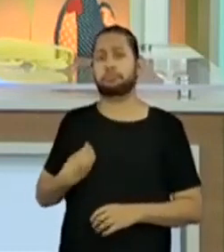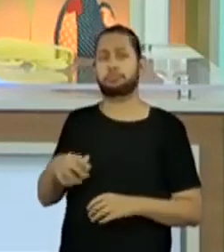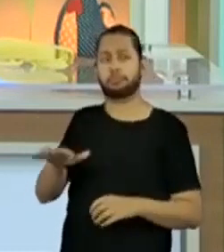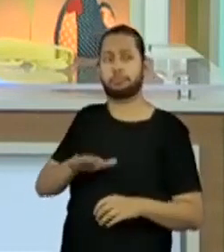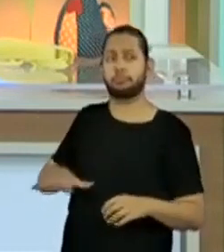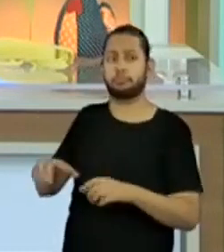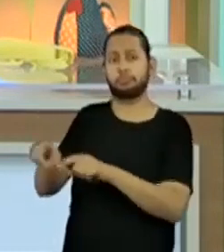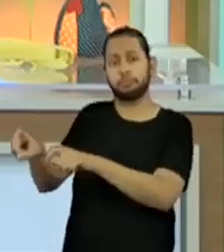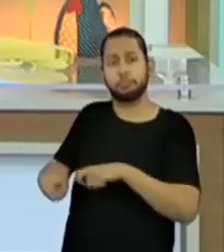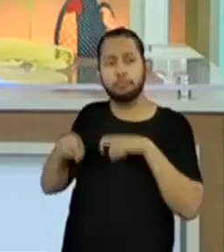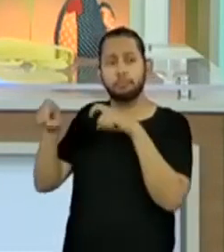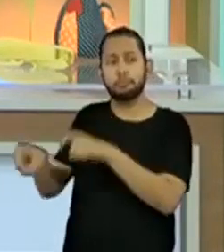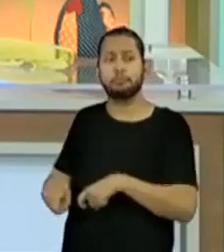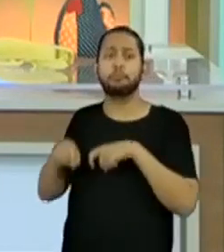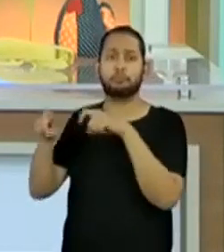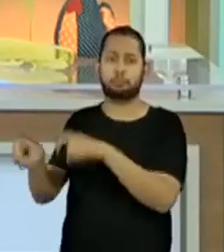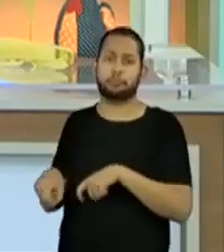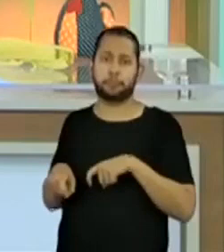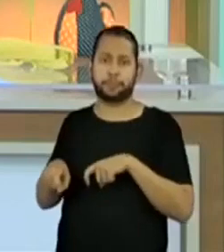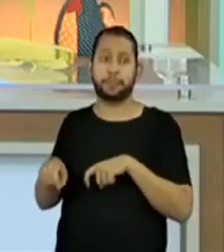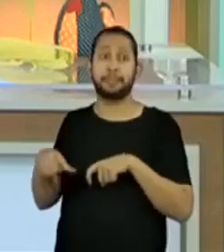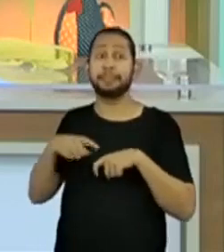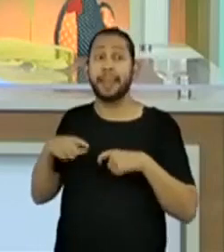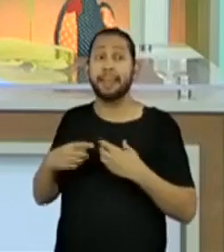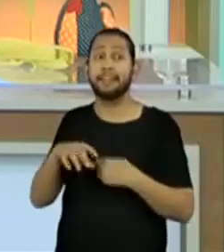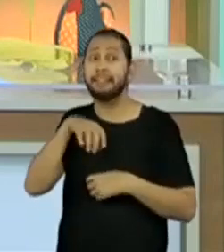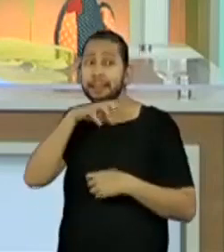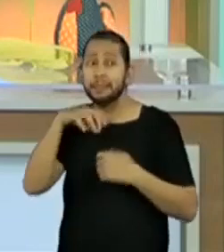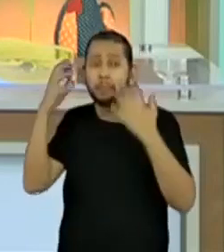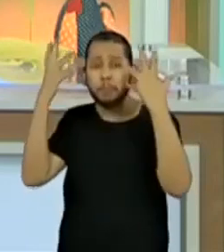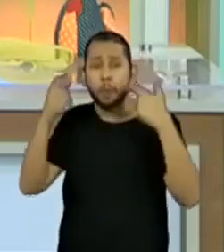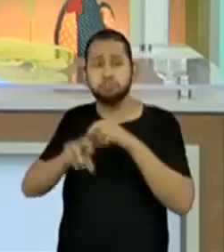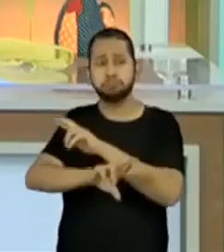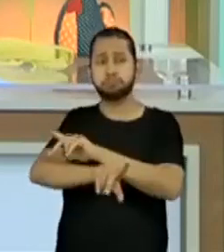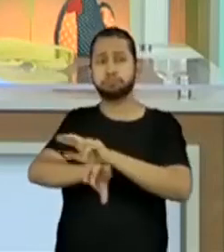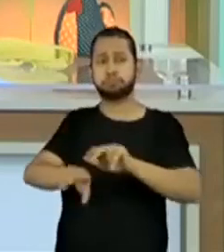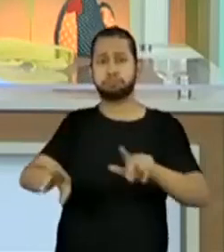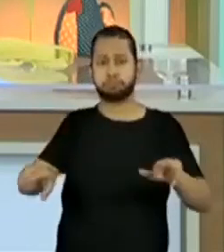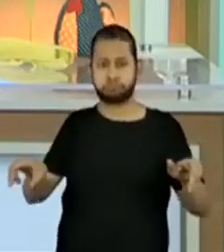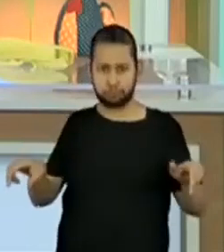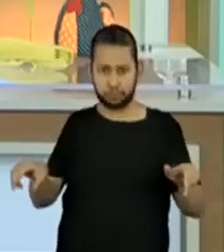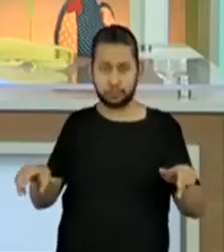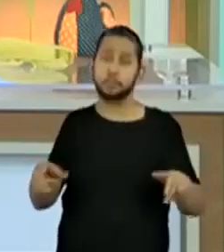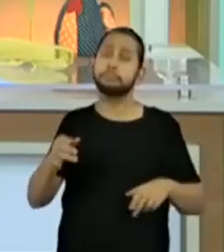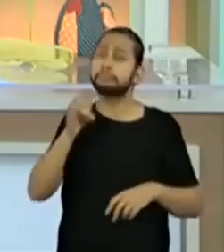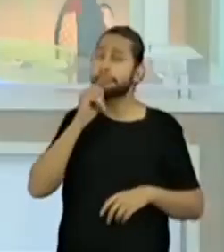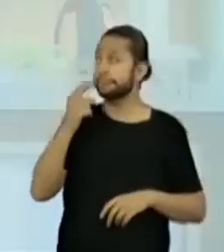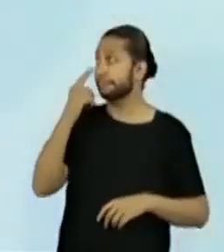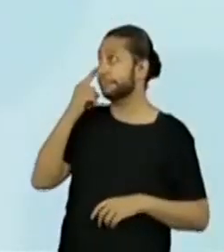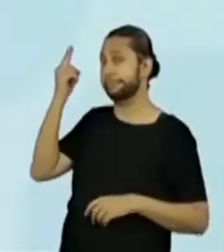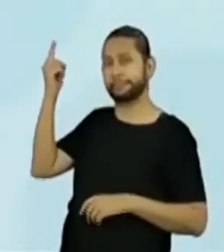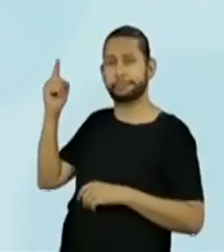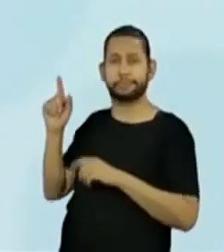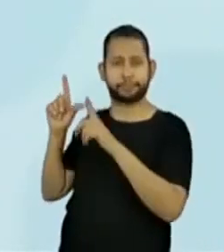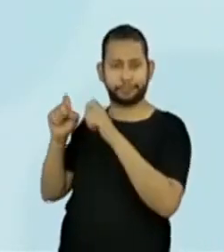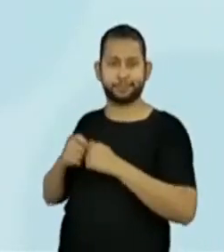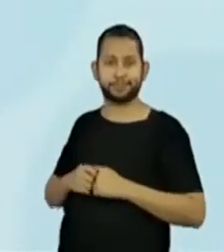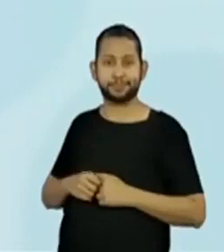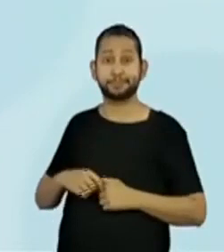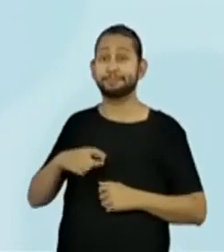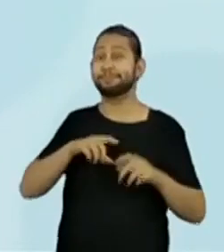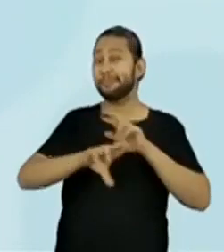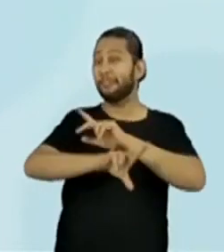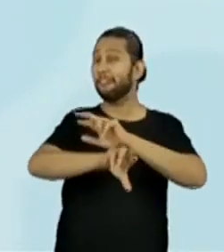no campo existem muitos animais, certo? Então aqui na imagem estão